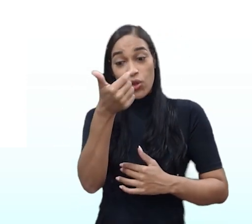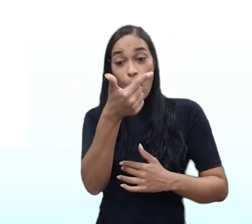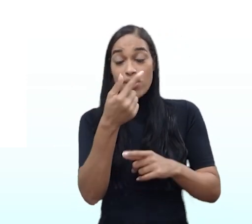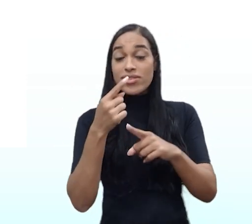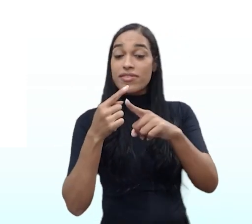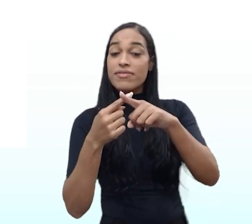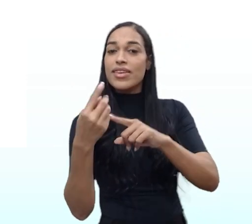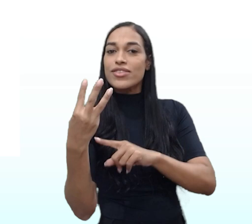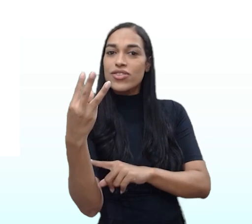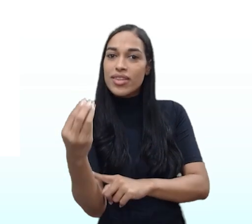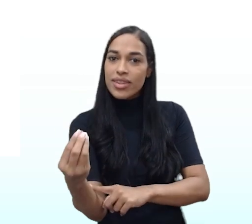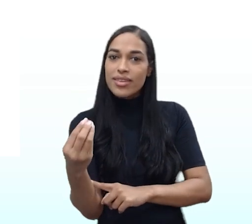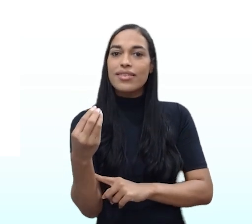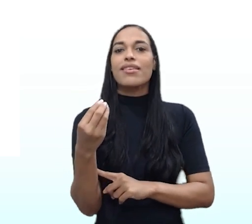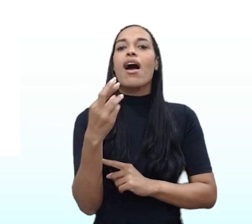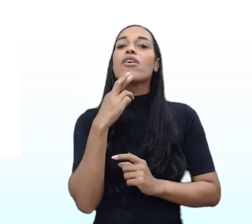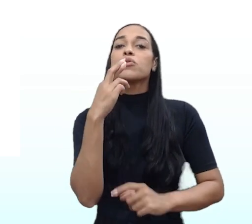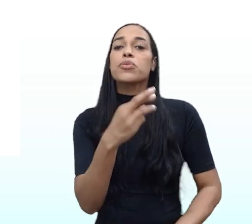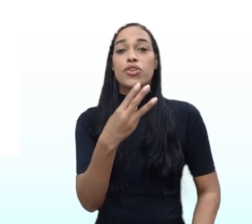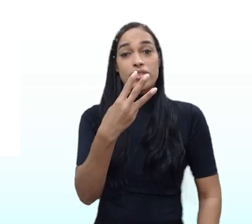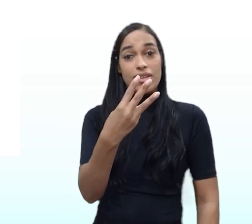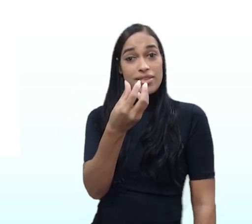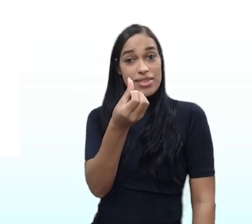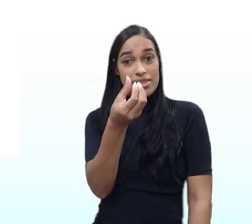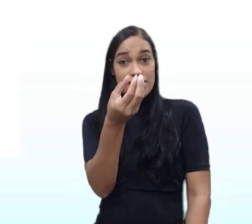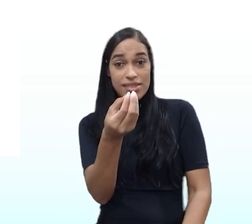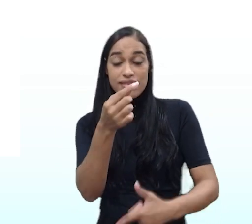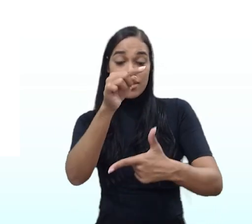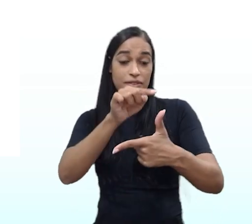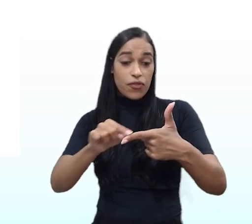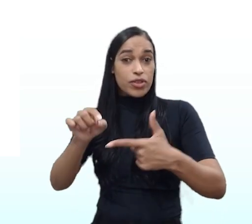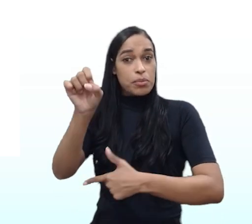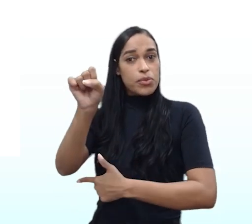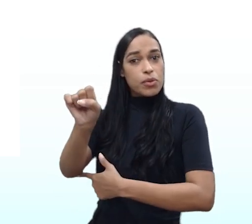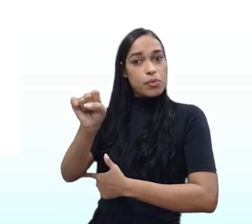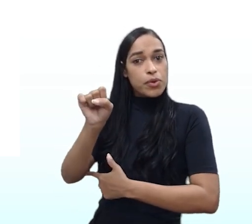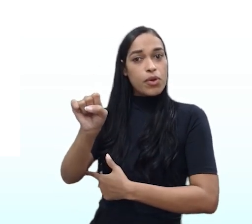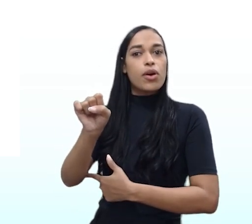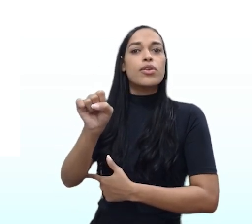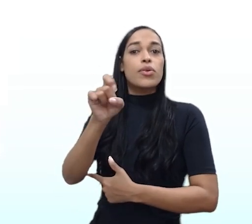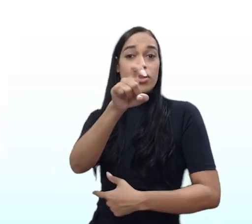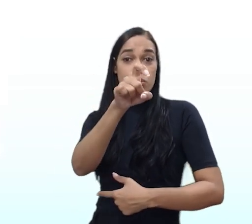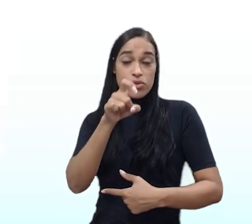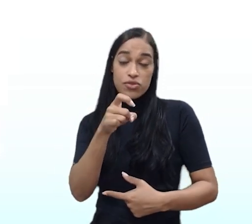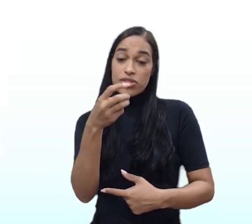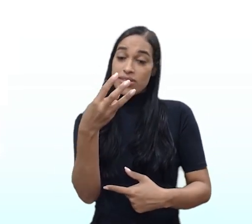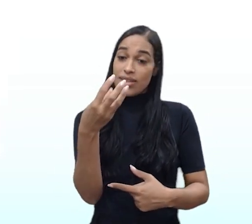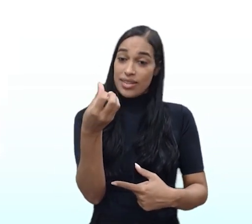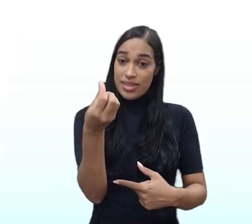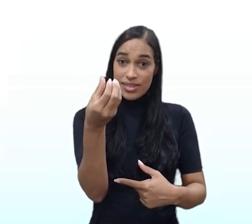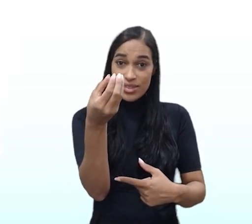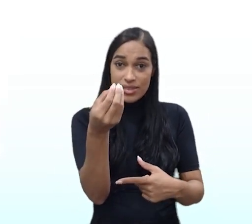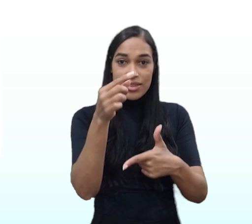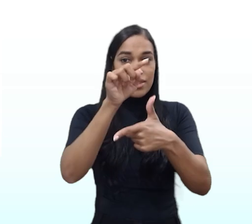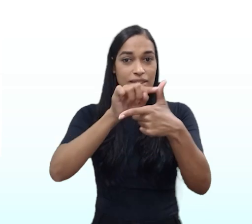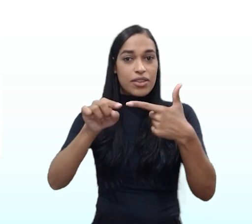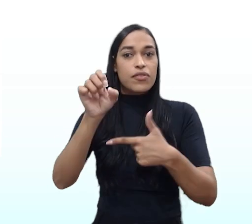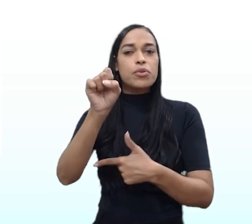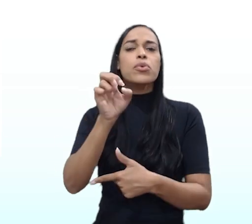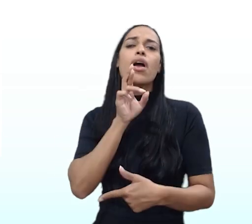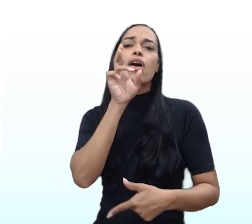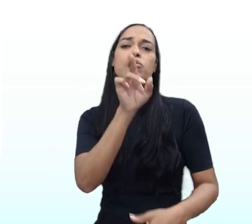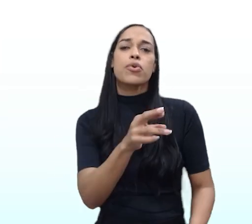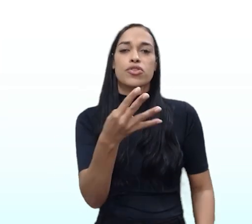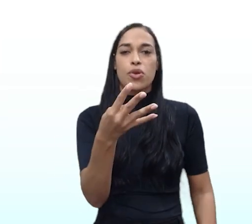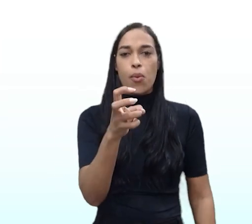vezes 30, tá? 12 vezes 30 dá 360, vou dividir por 8, então x vai ser 360 dividido por